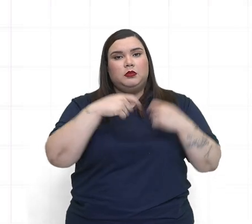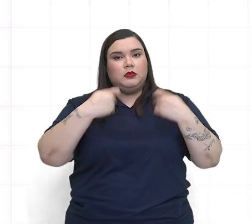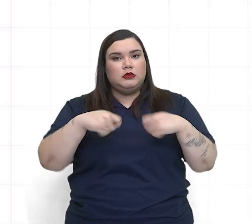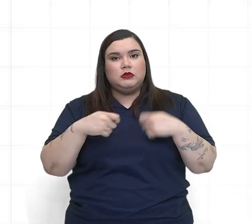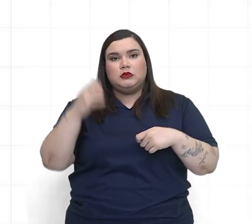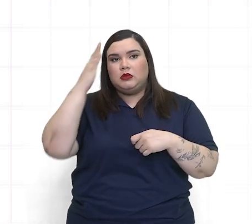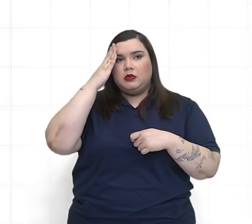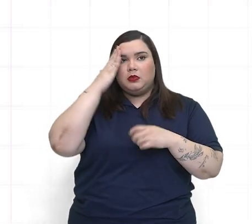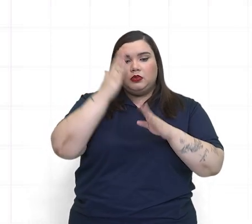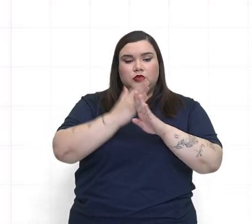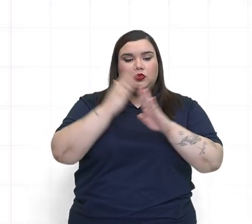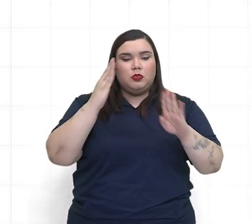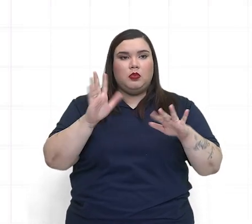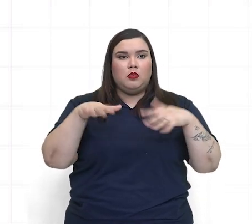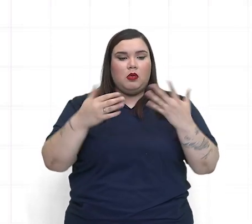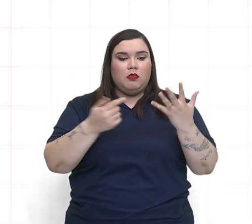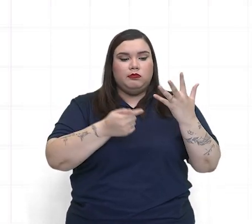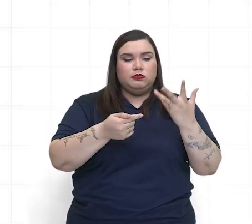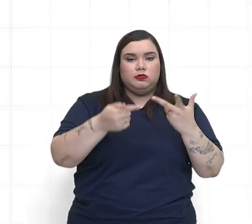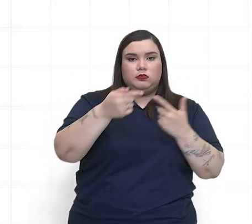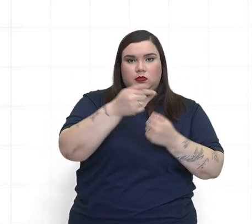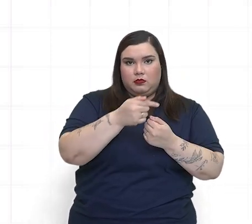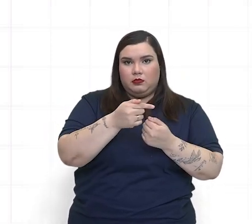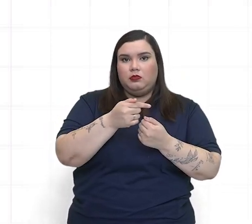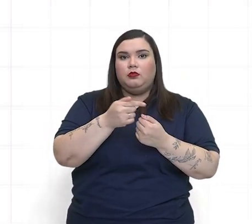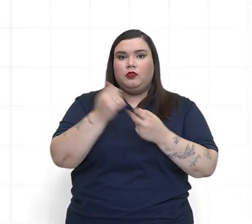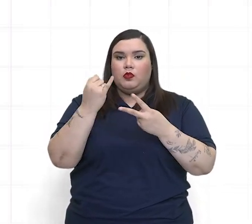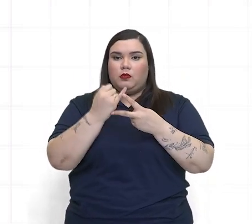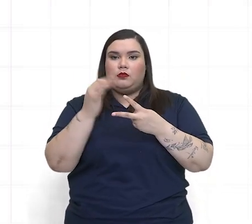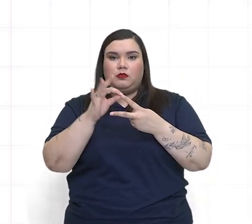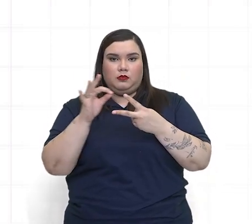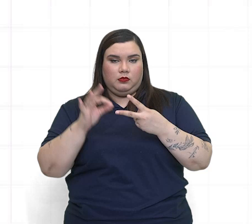e identifiquem os elementos que compõem um polígono. Por quê?